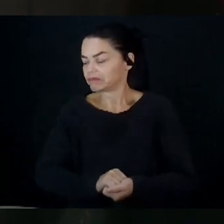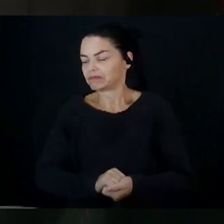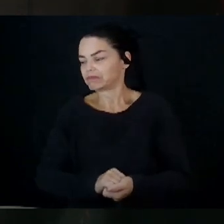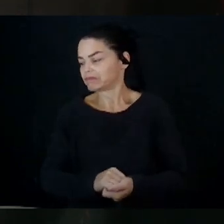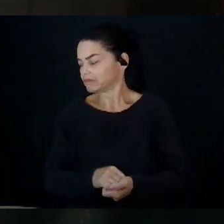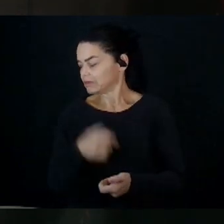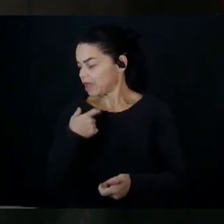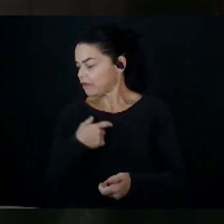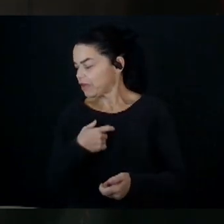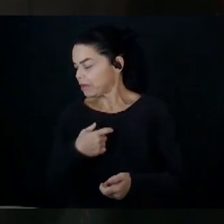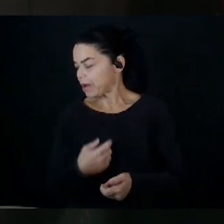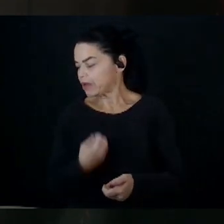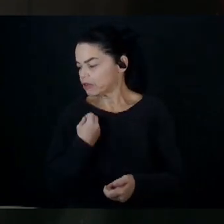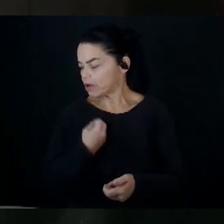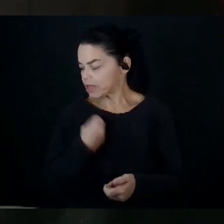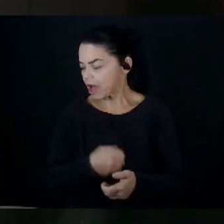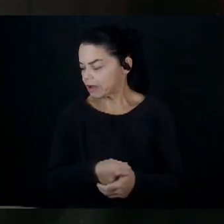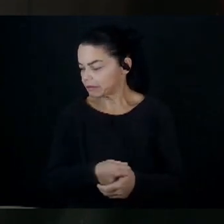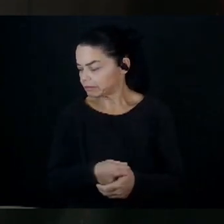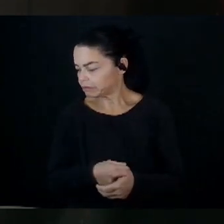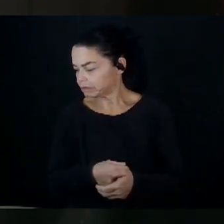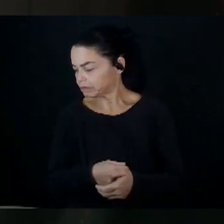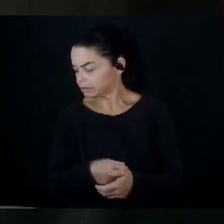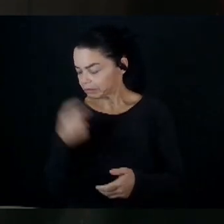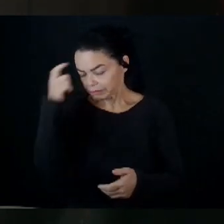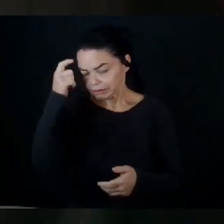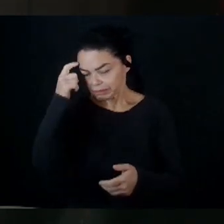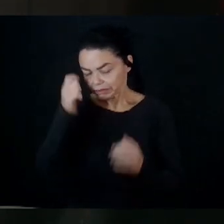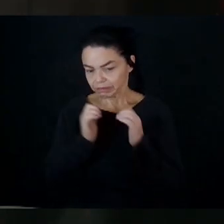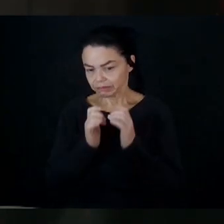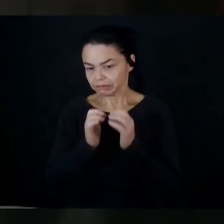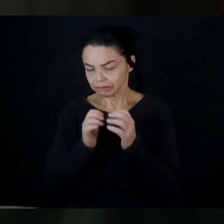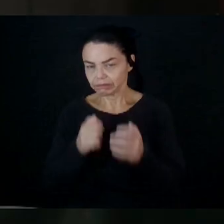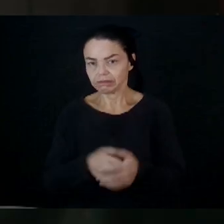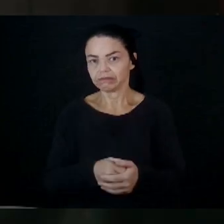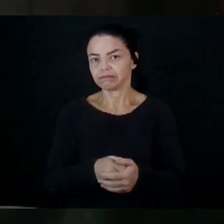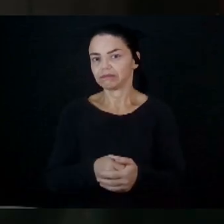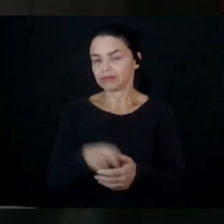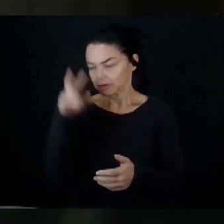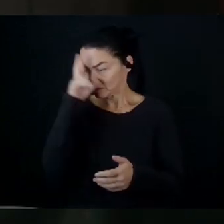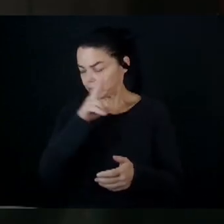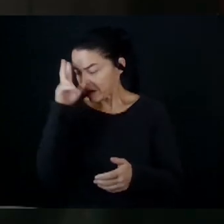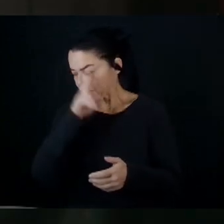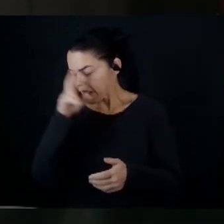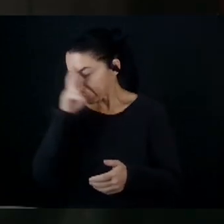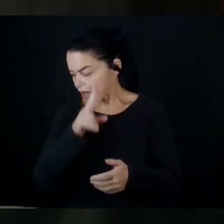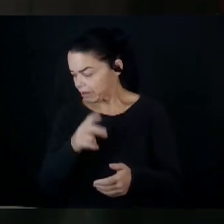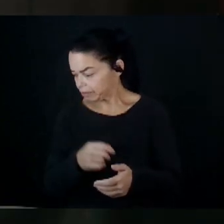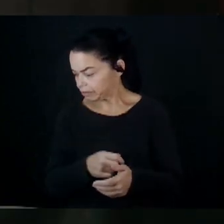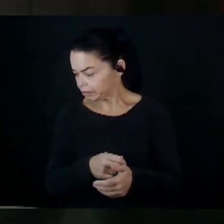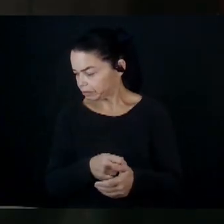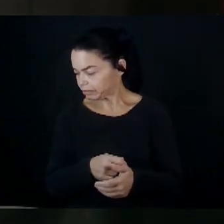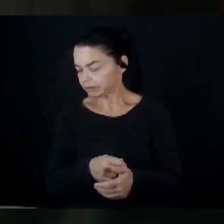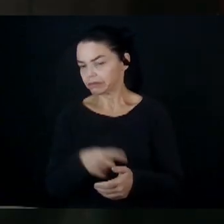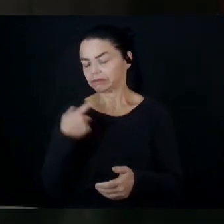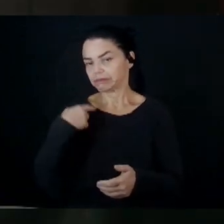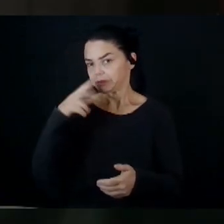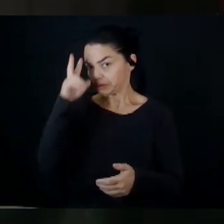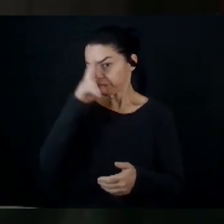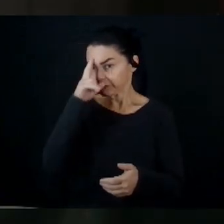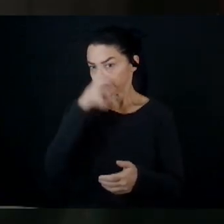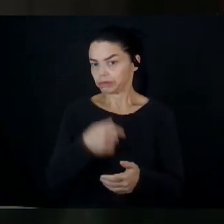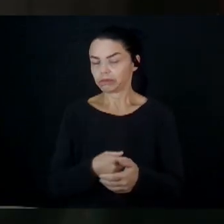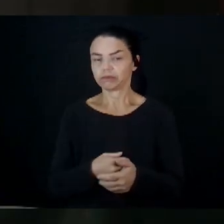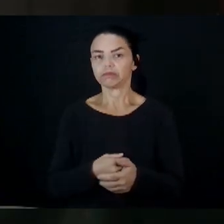casa está pensando sobre as nossas memórias, né? Você tem alguma memória aí que te incomoda, ou uma memória que